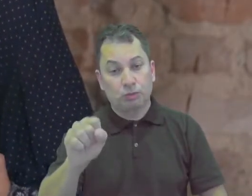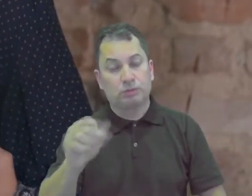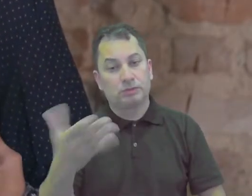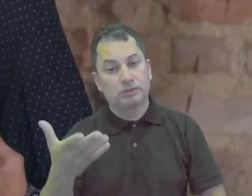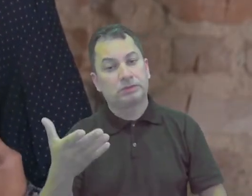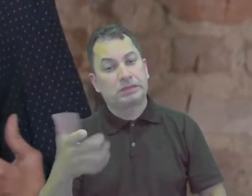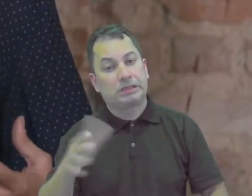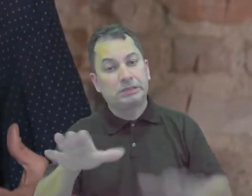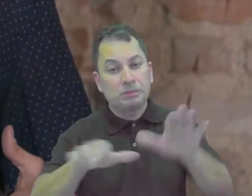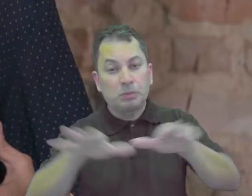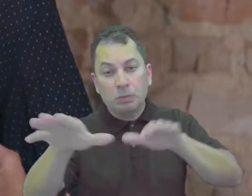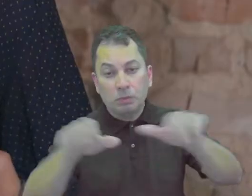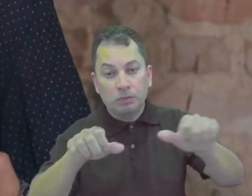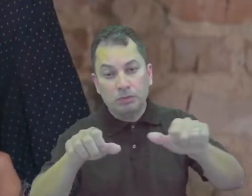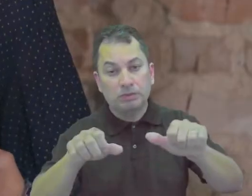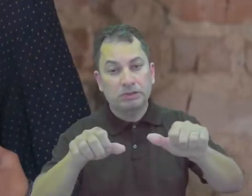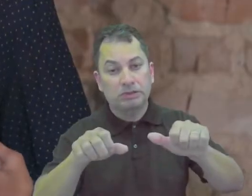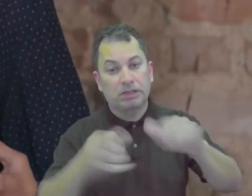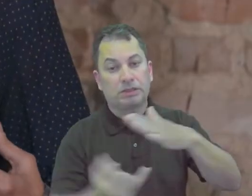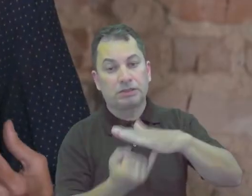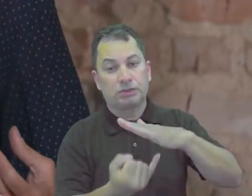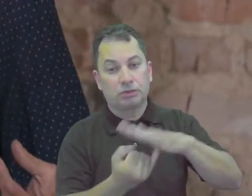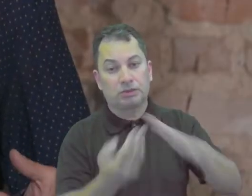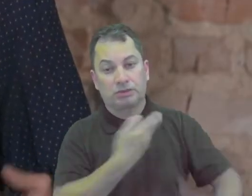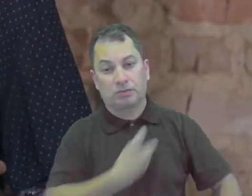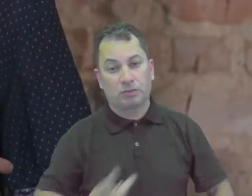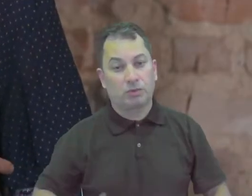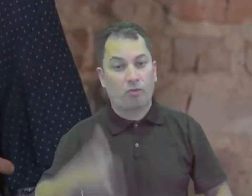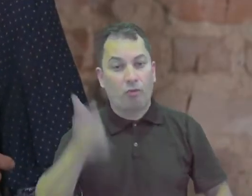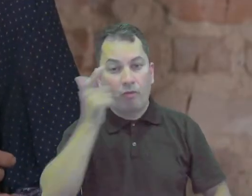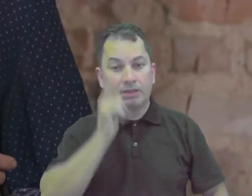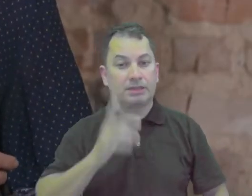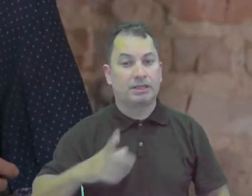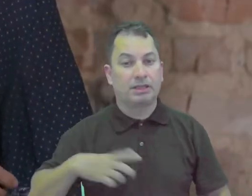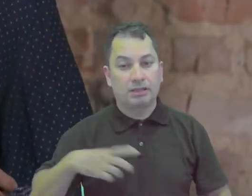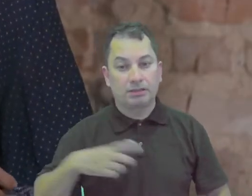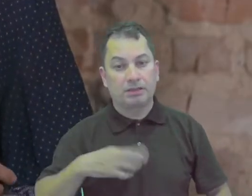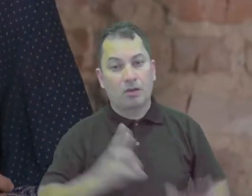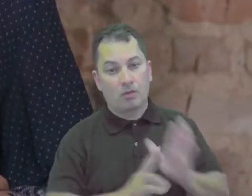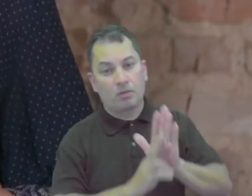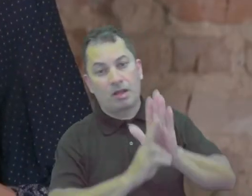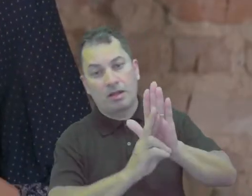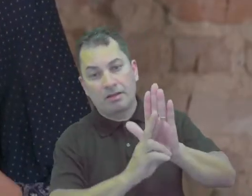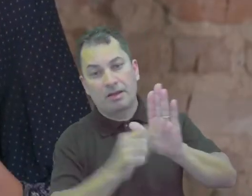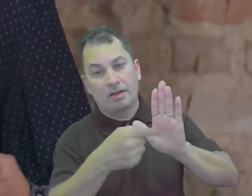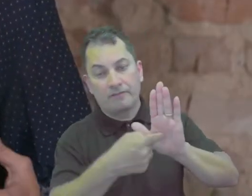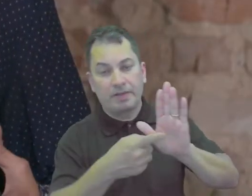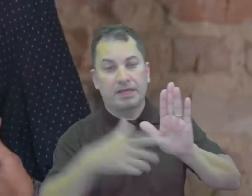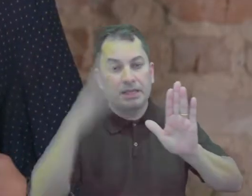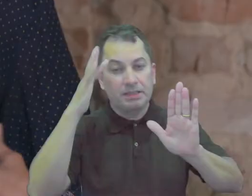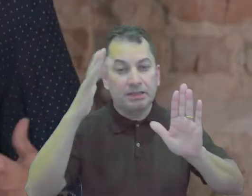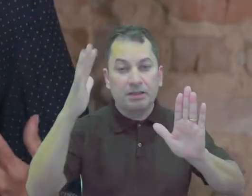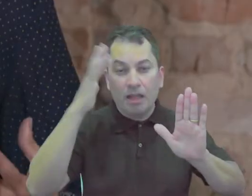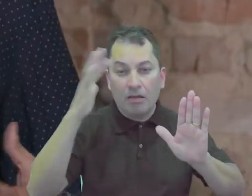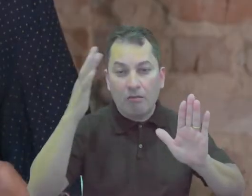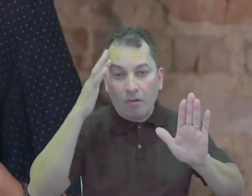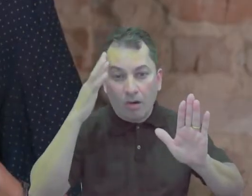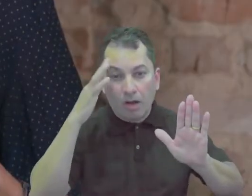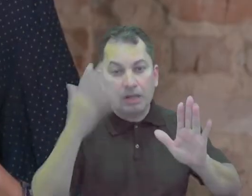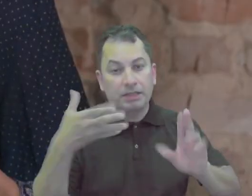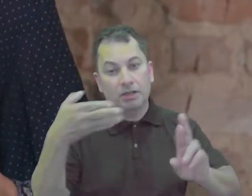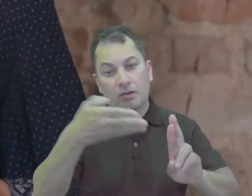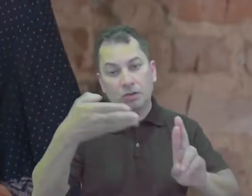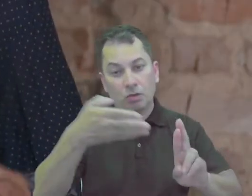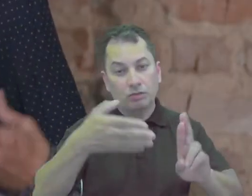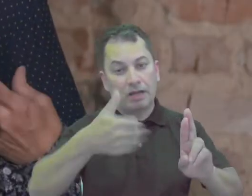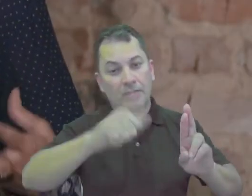gente consegue, a partir de um referencial teórico, de uma hipótese, né, a gente consegue realizar análises